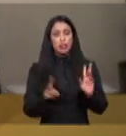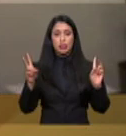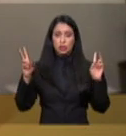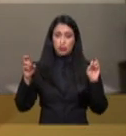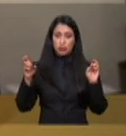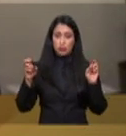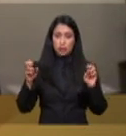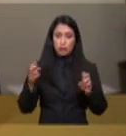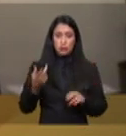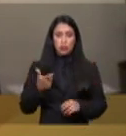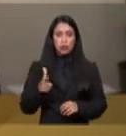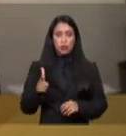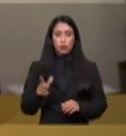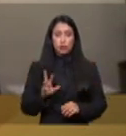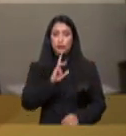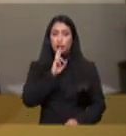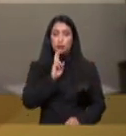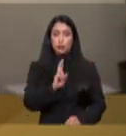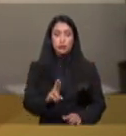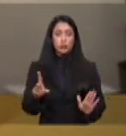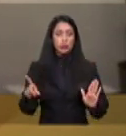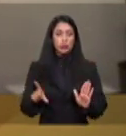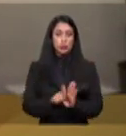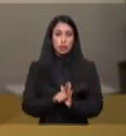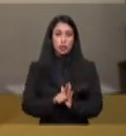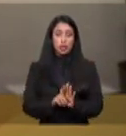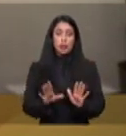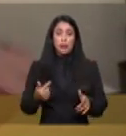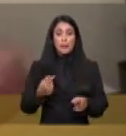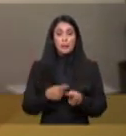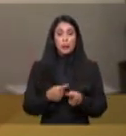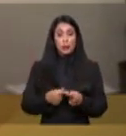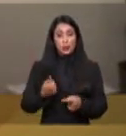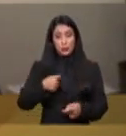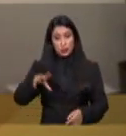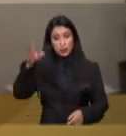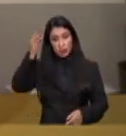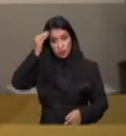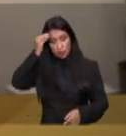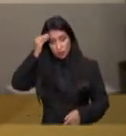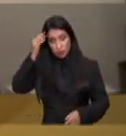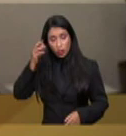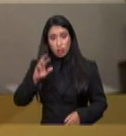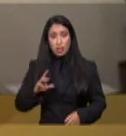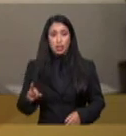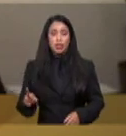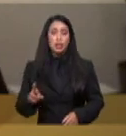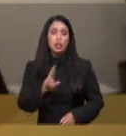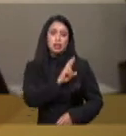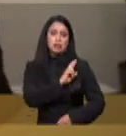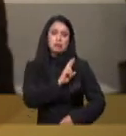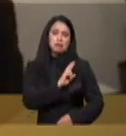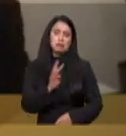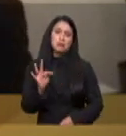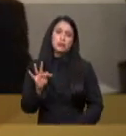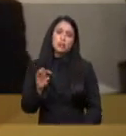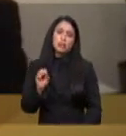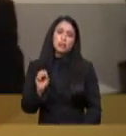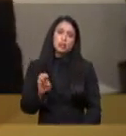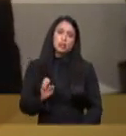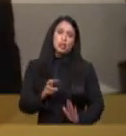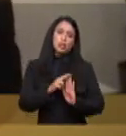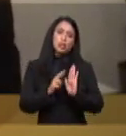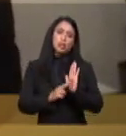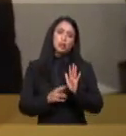não sobrevier uma solução legislativa, pois entendo que não é dado à Justiça Eleitoral inovar no ordenamento